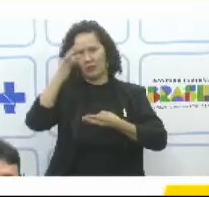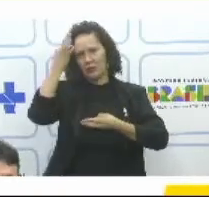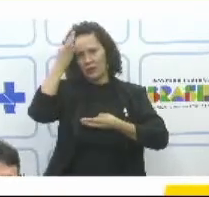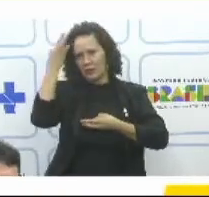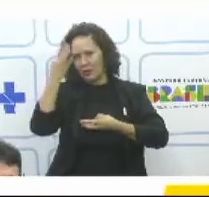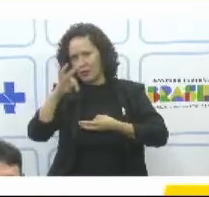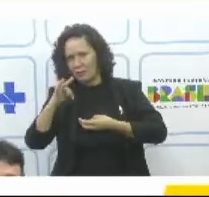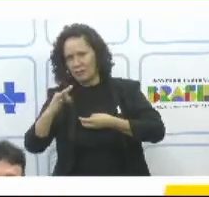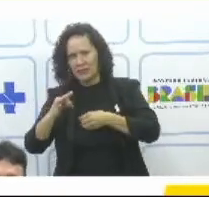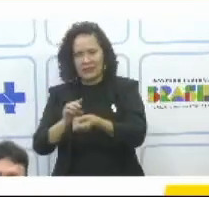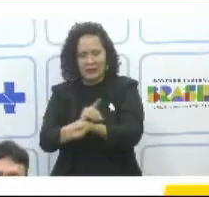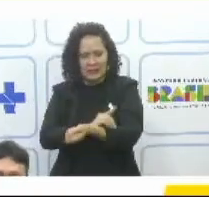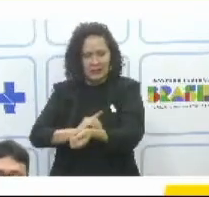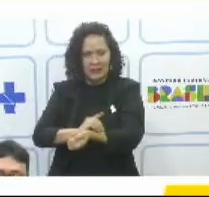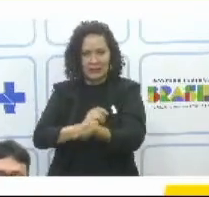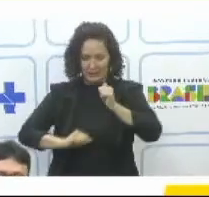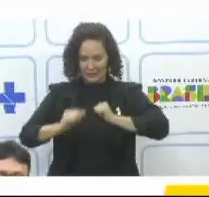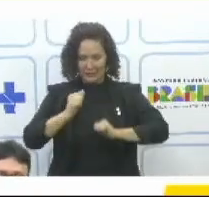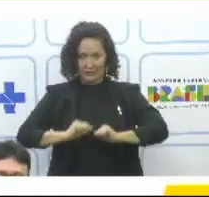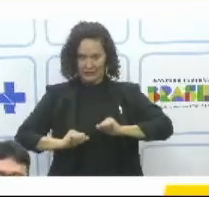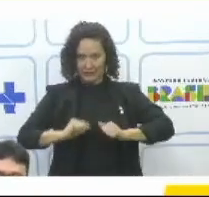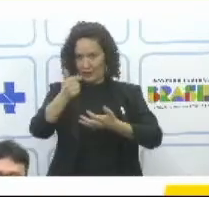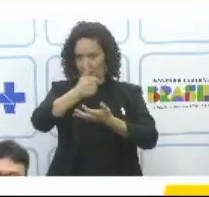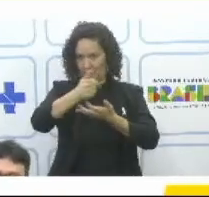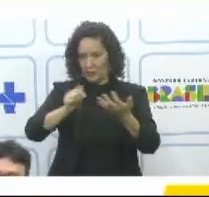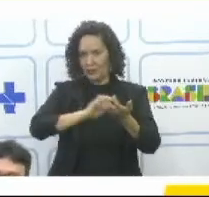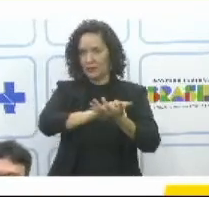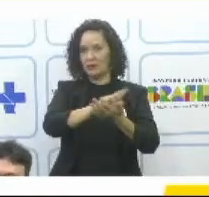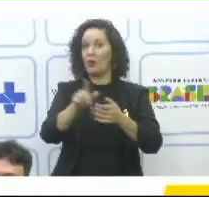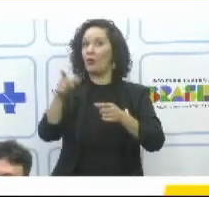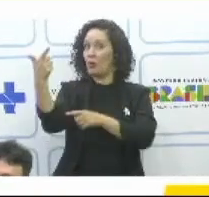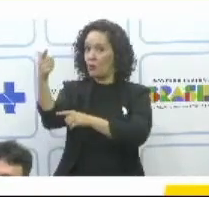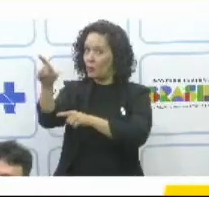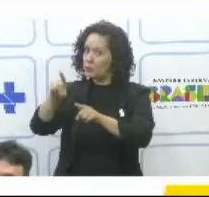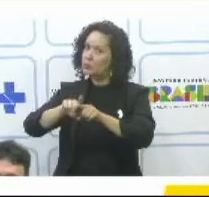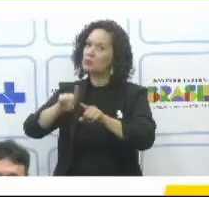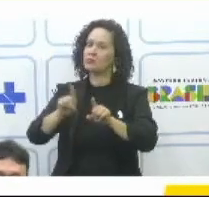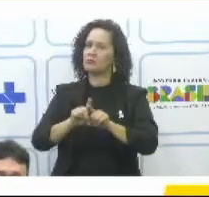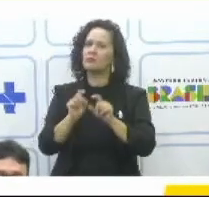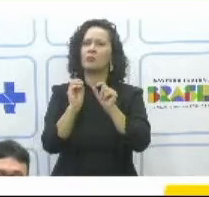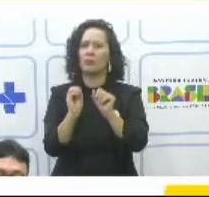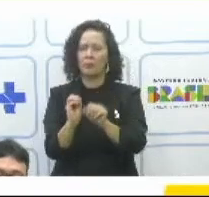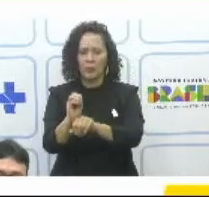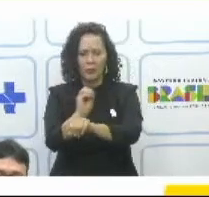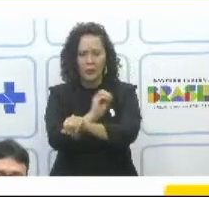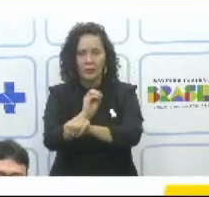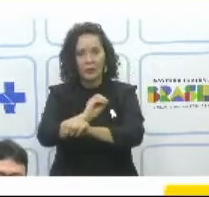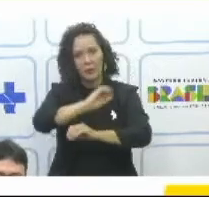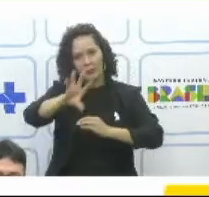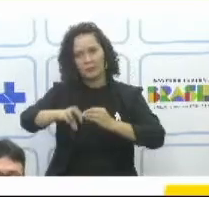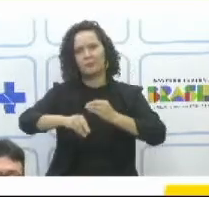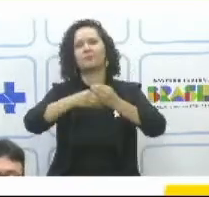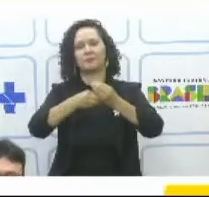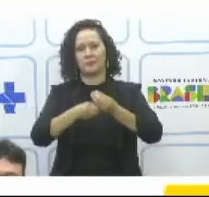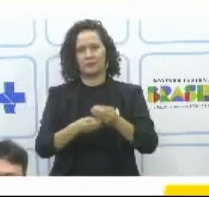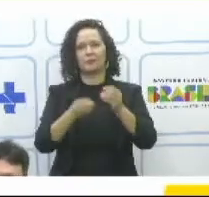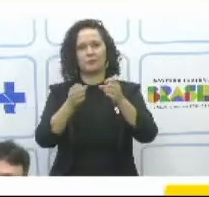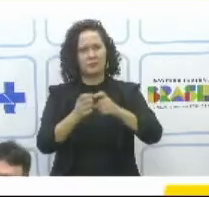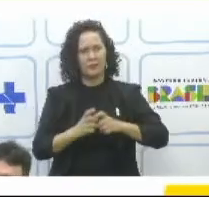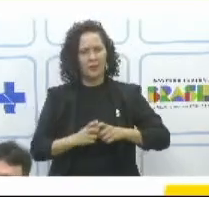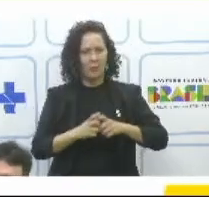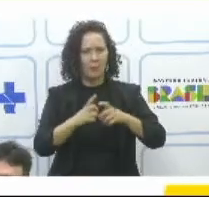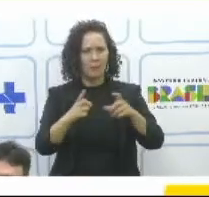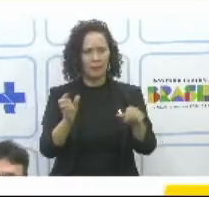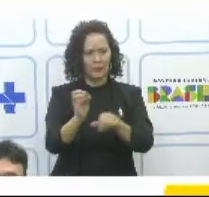né, ansiedade, eles podem ter, né, um cuidado complementar, um cuidado